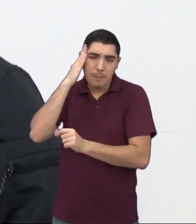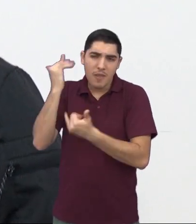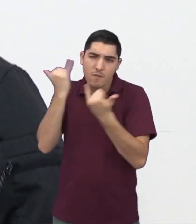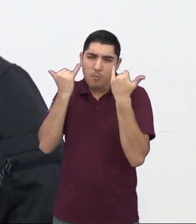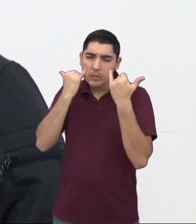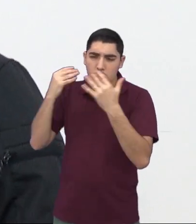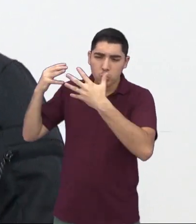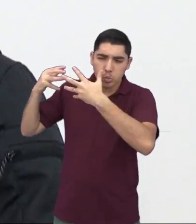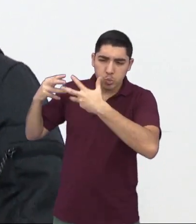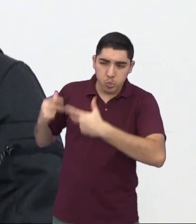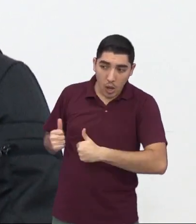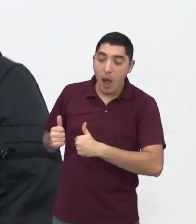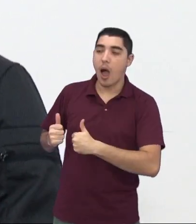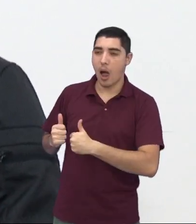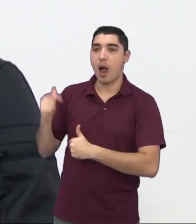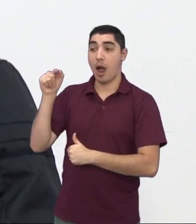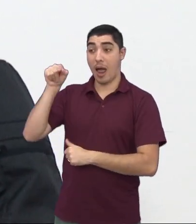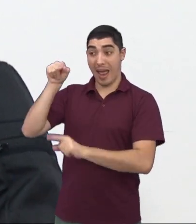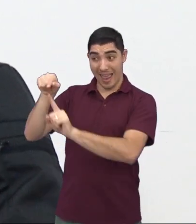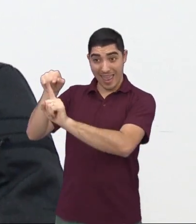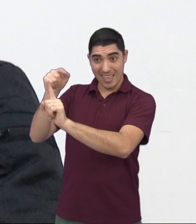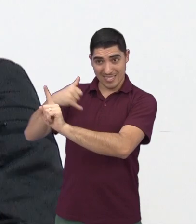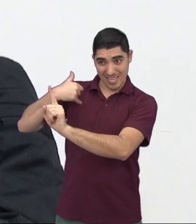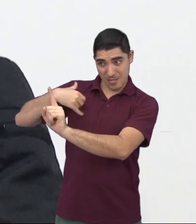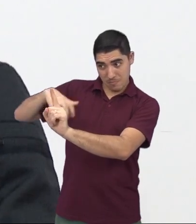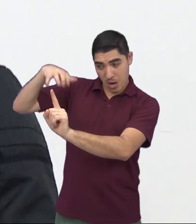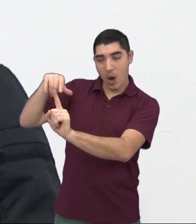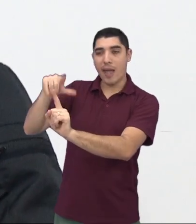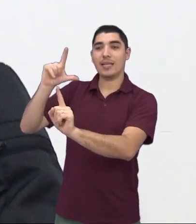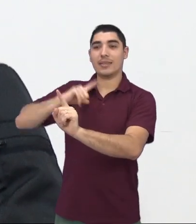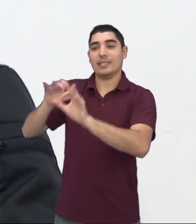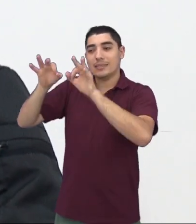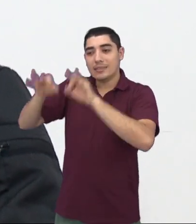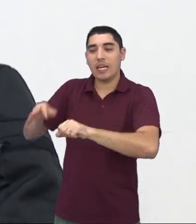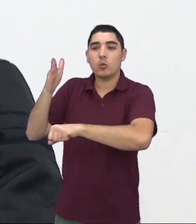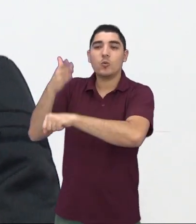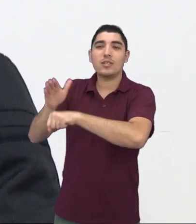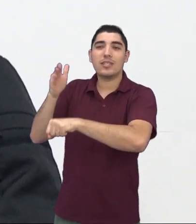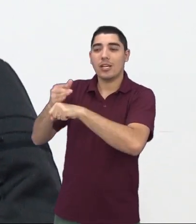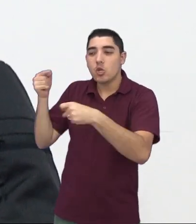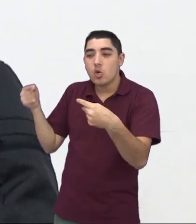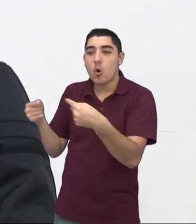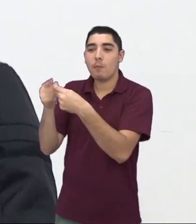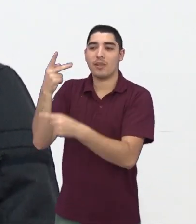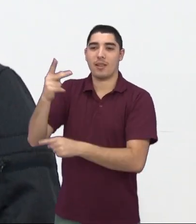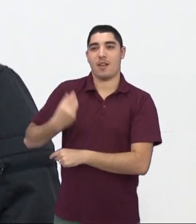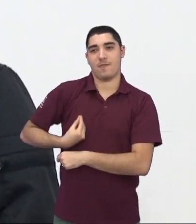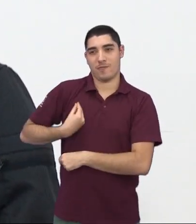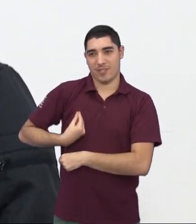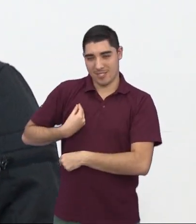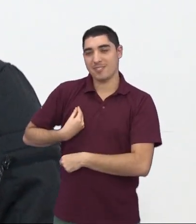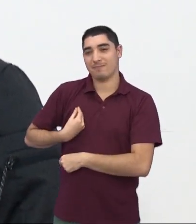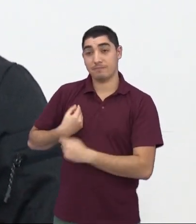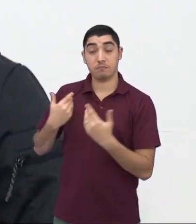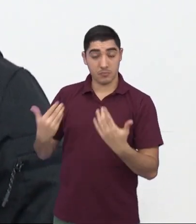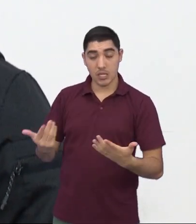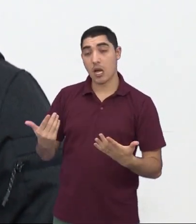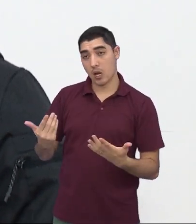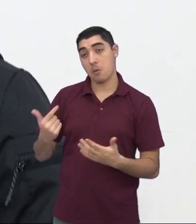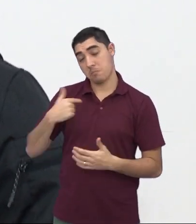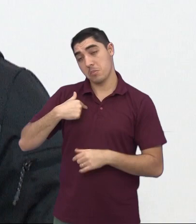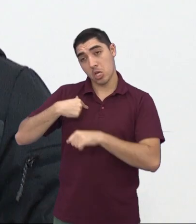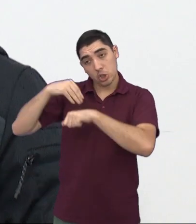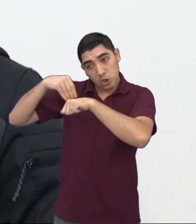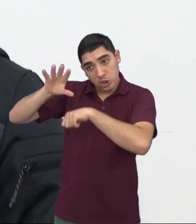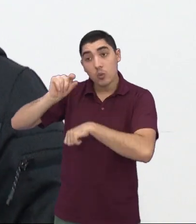de informações para que essa pessoa tenha o treino ou a atividade muito personalizada. Então, a minha